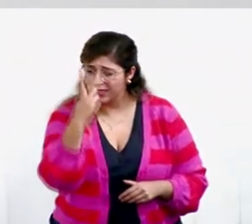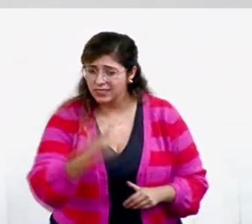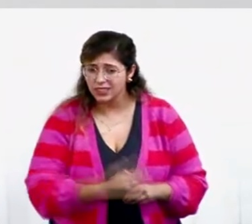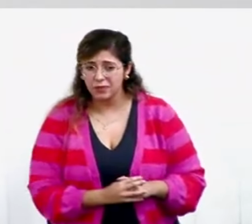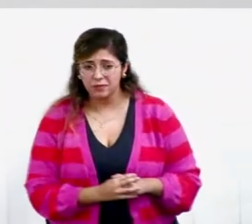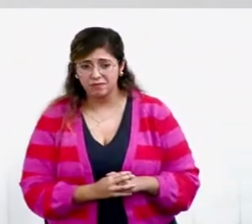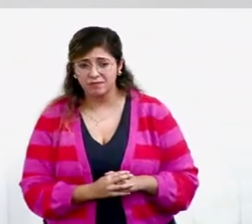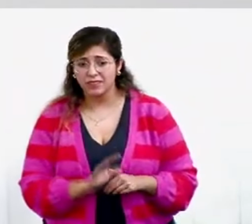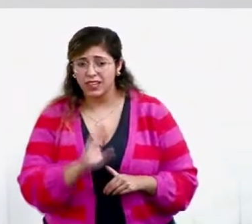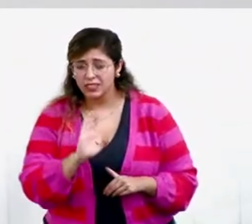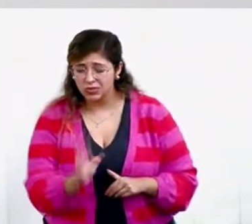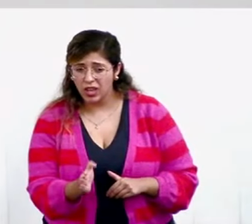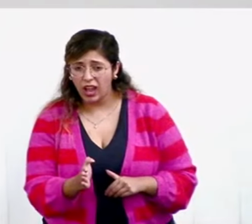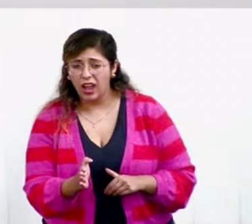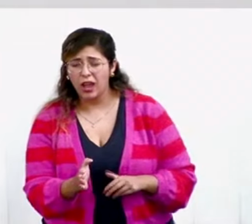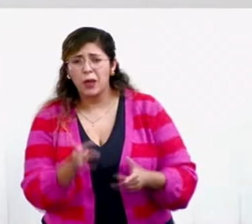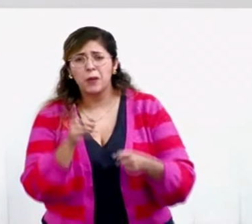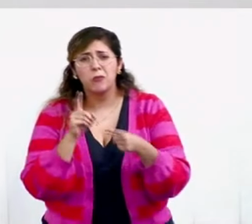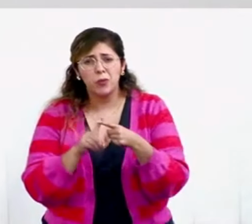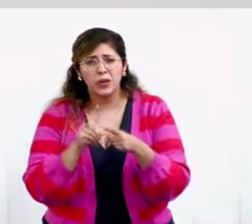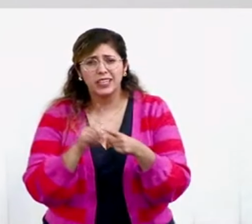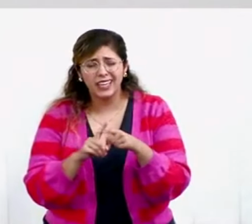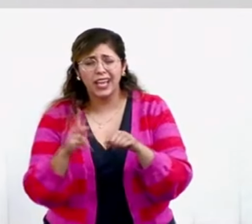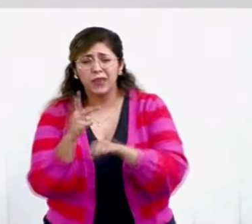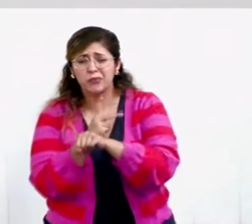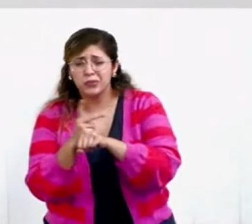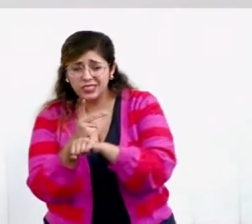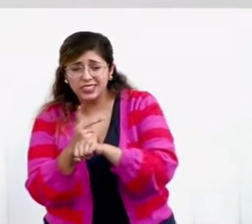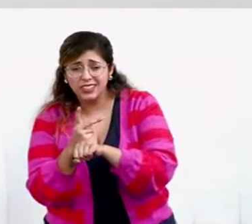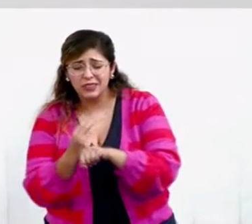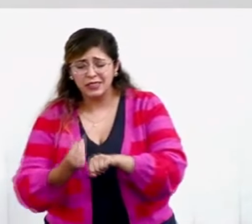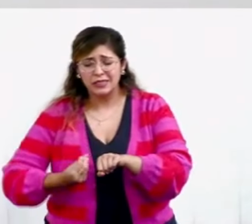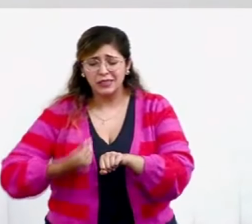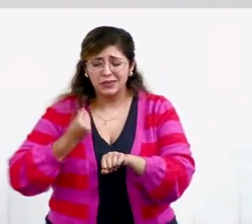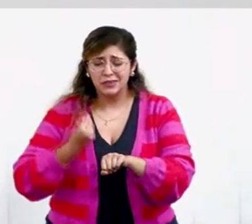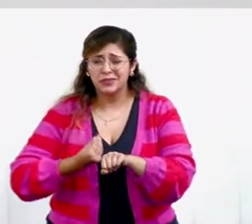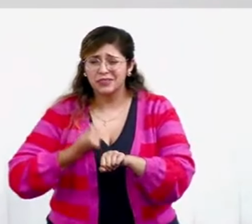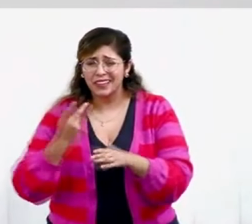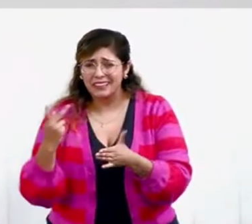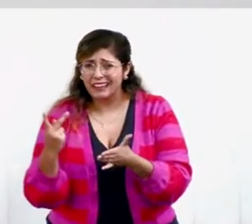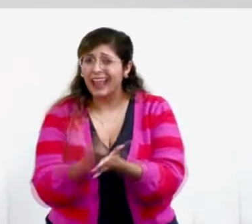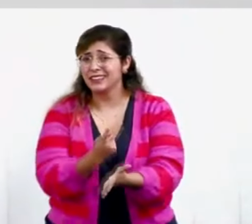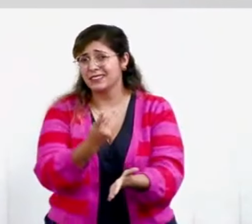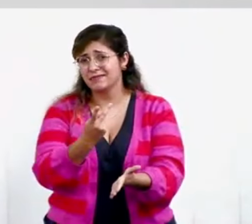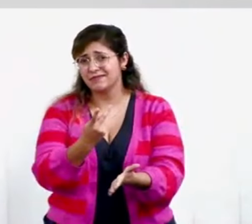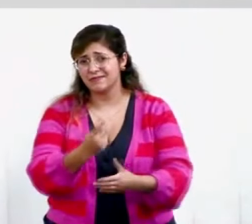luz e não das trevas, por que buscamos viver deste modo?